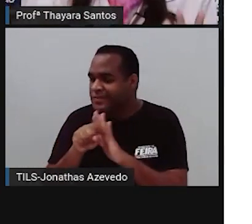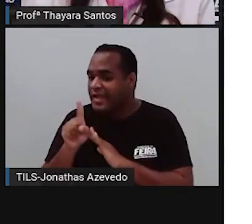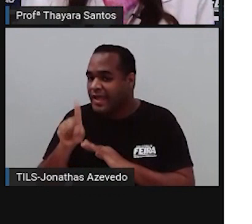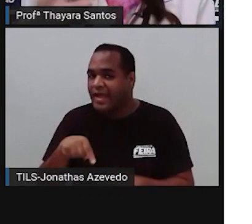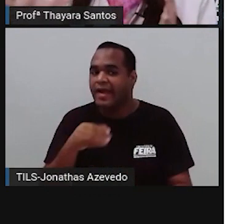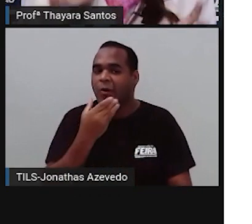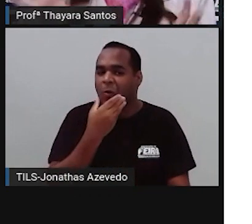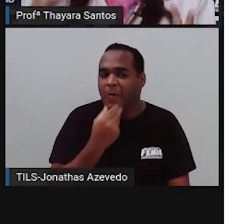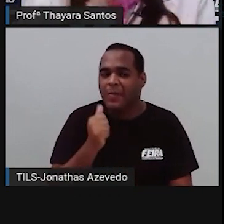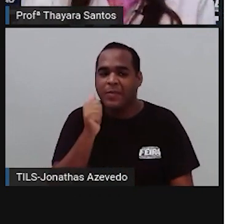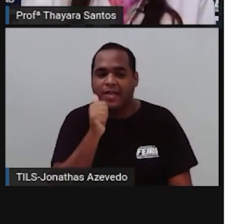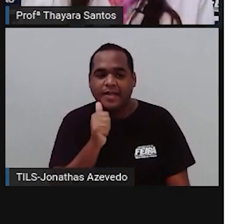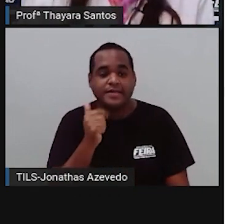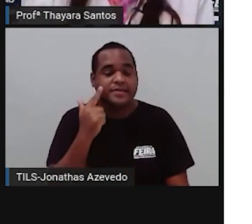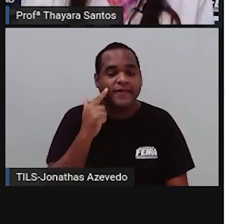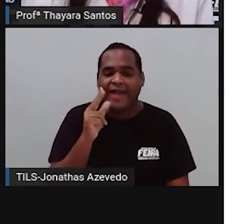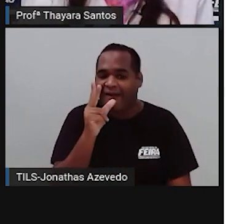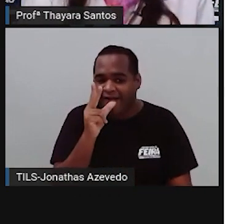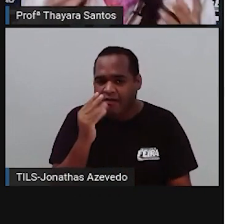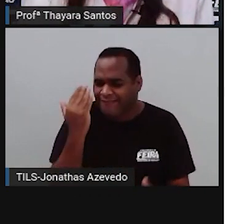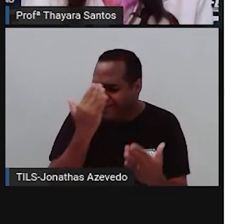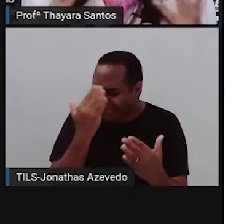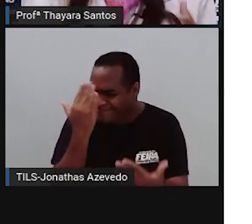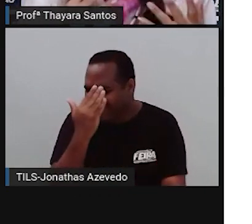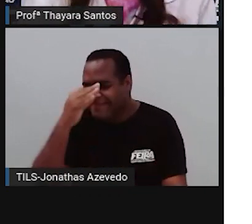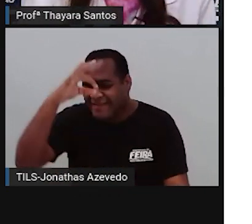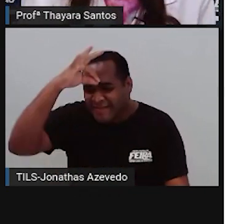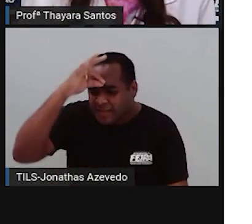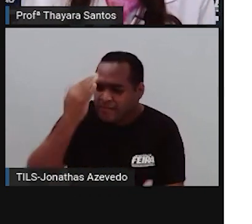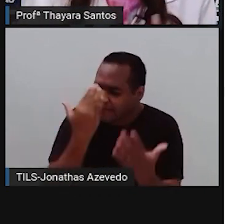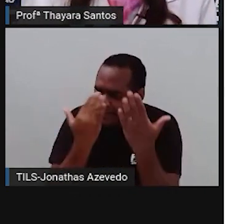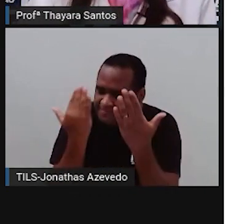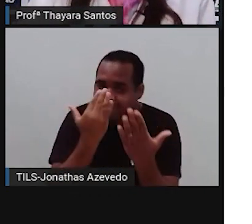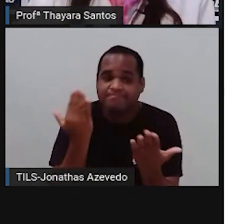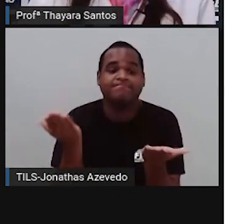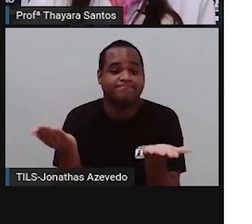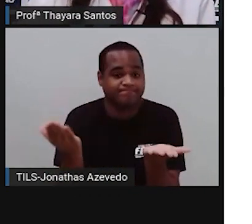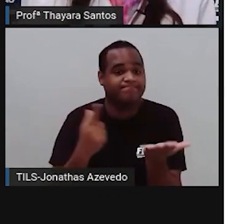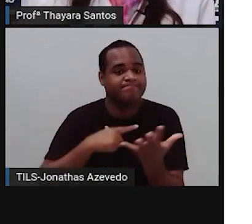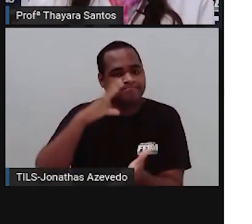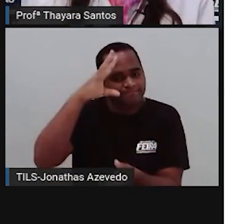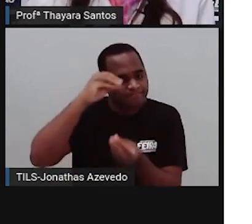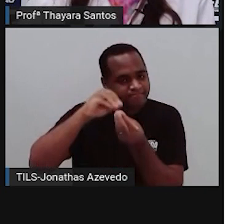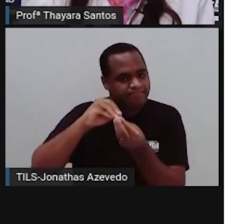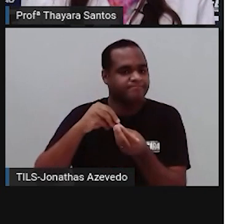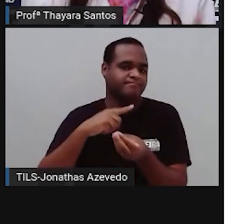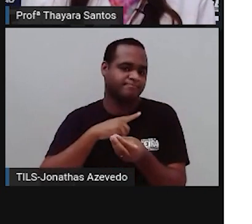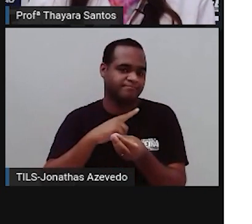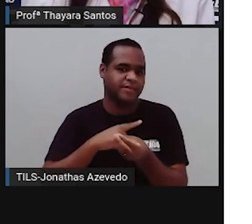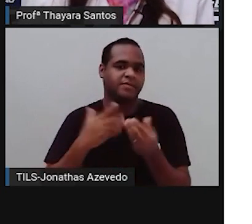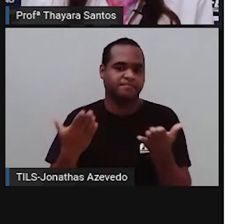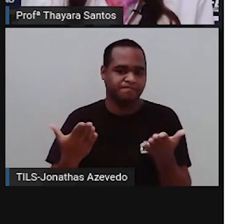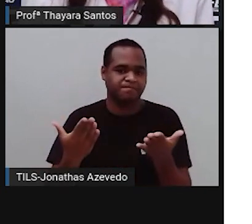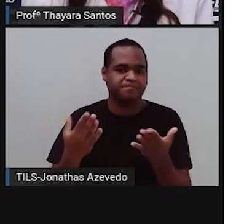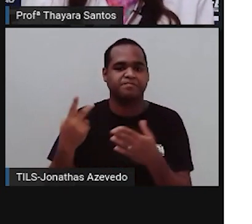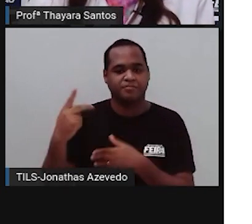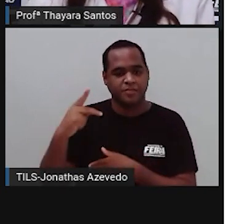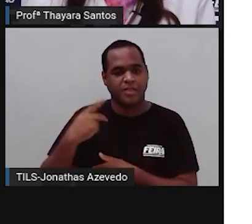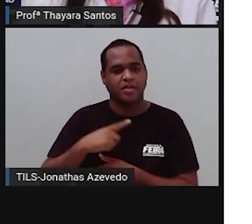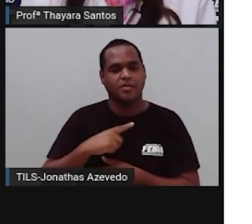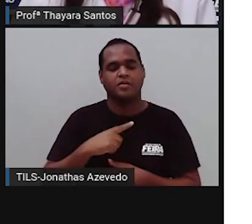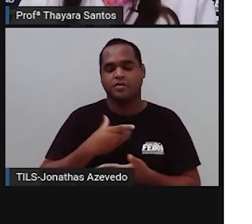3 meses, que daí umas 12 semanas, é que a gente pode ter alguma confirmação mesmo daquele sexo do